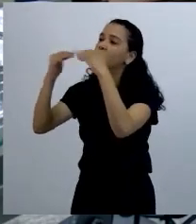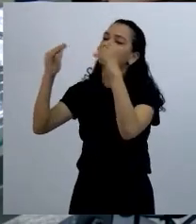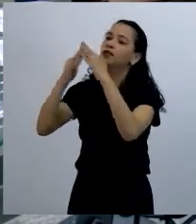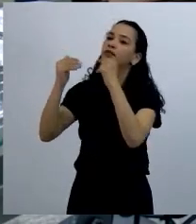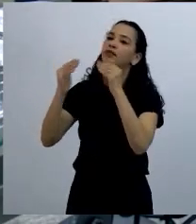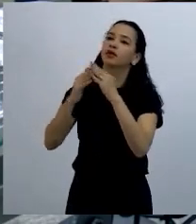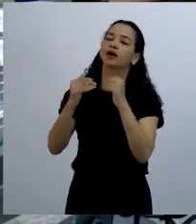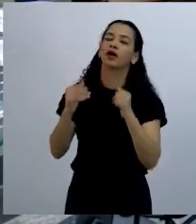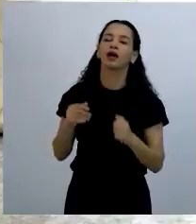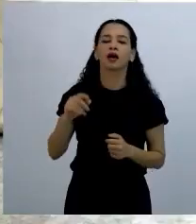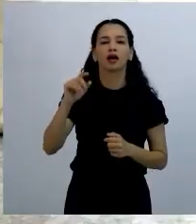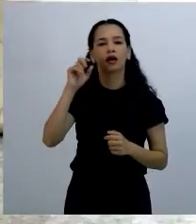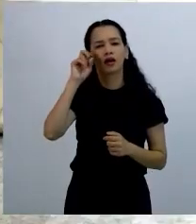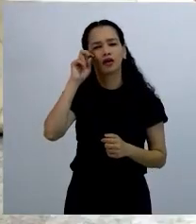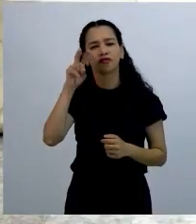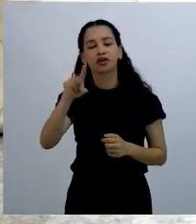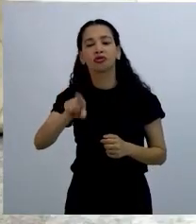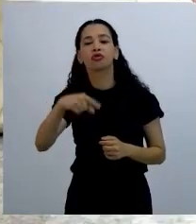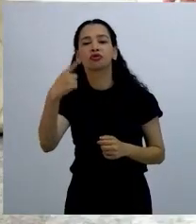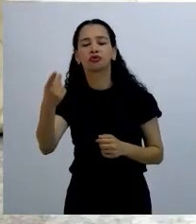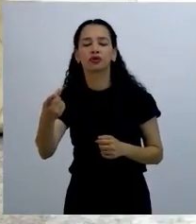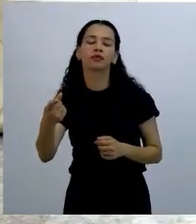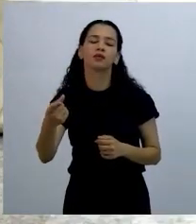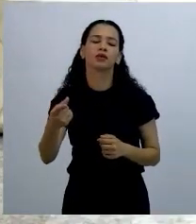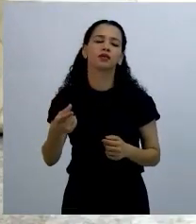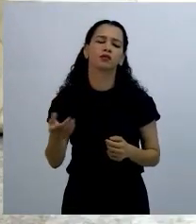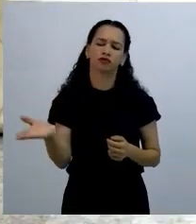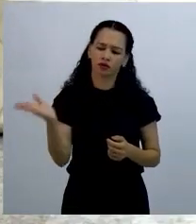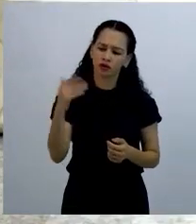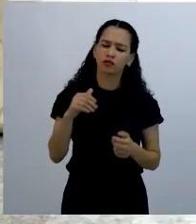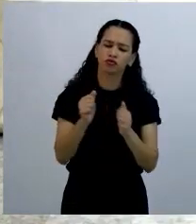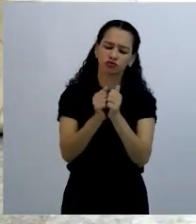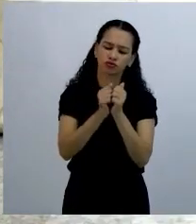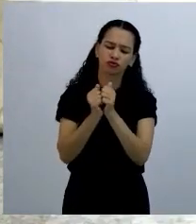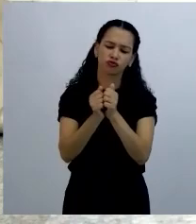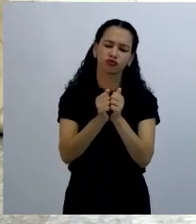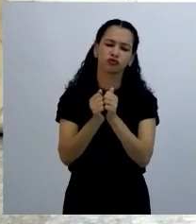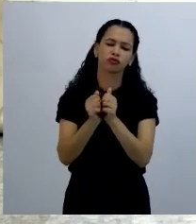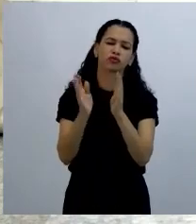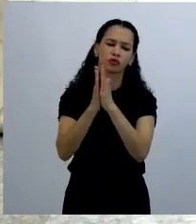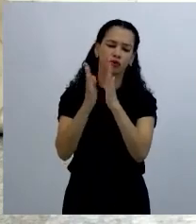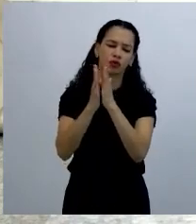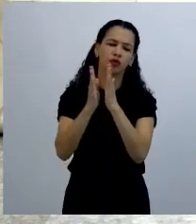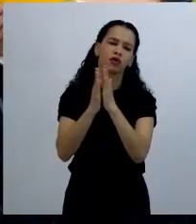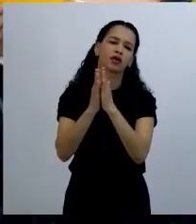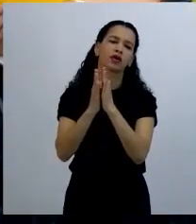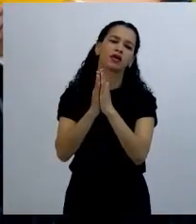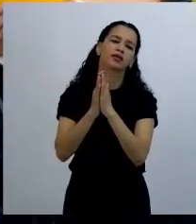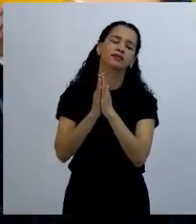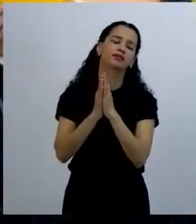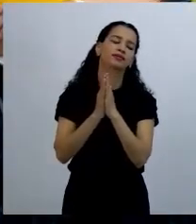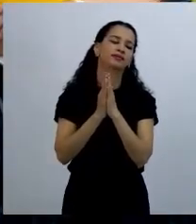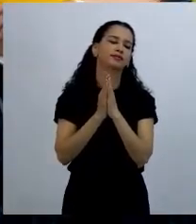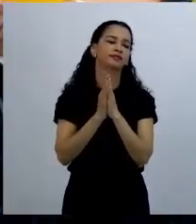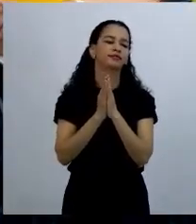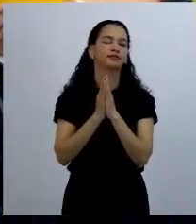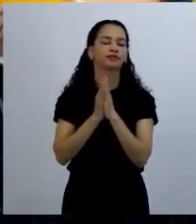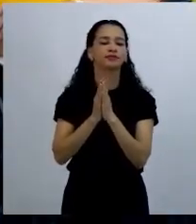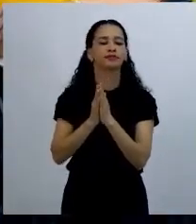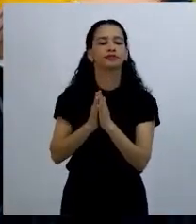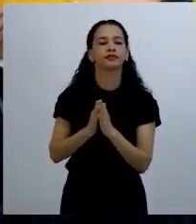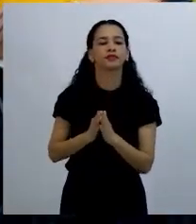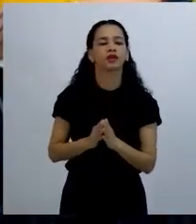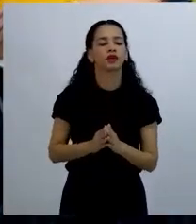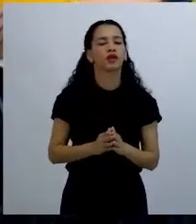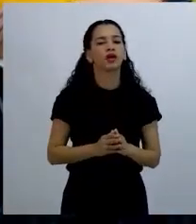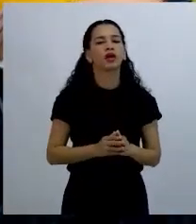quer se tornar resposta para aquilo e eu vou dizer eu já repeti isso outras vezes aqui se Deus tem lhe dado a